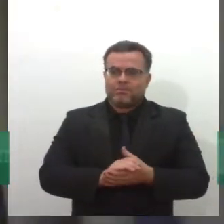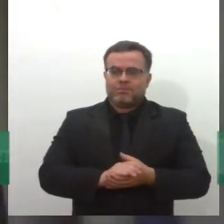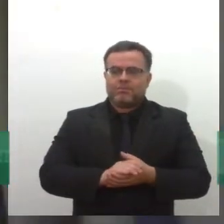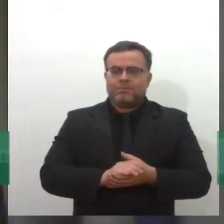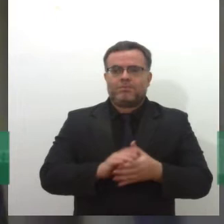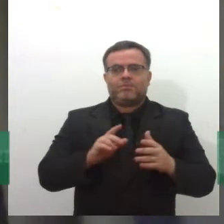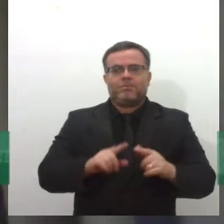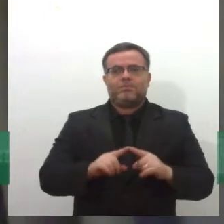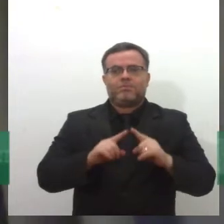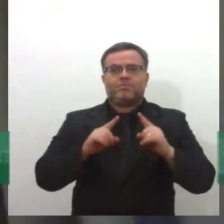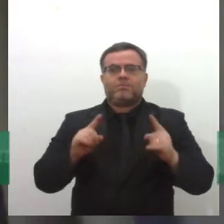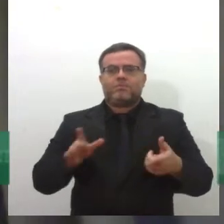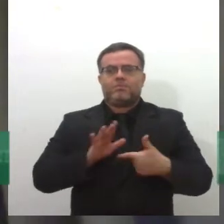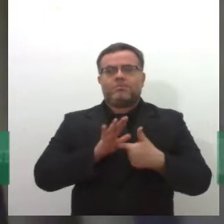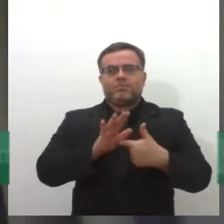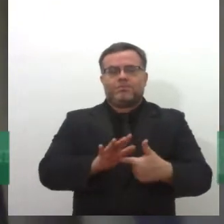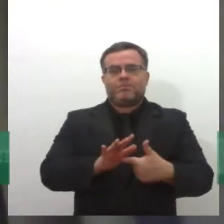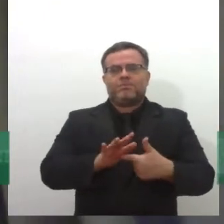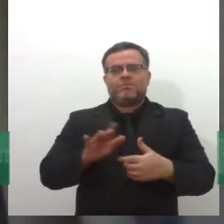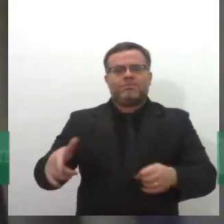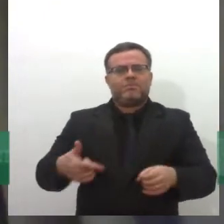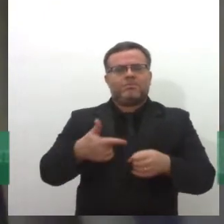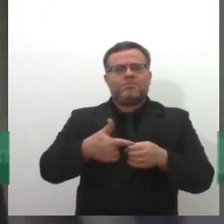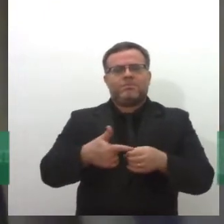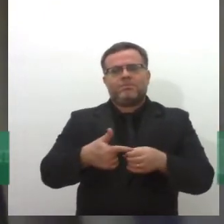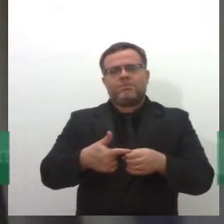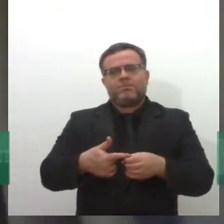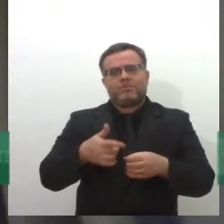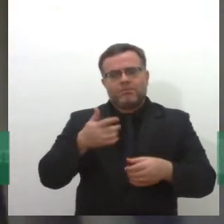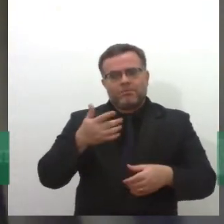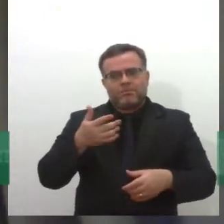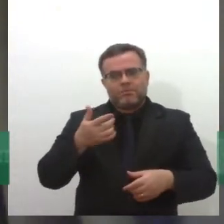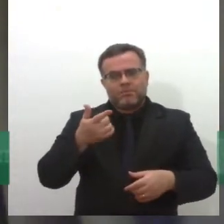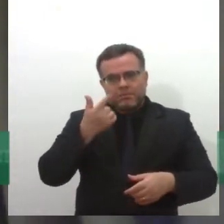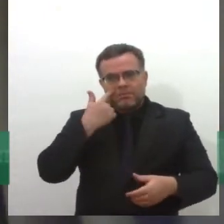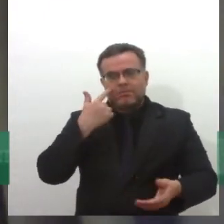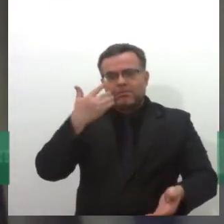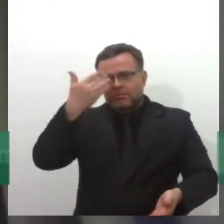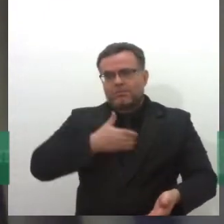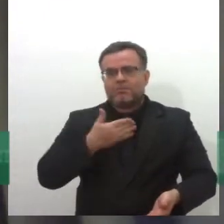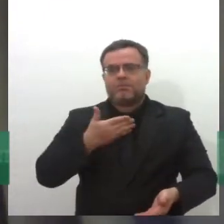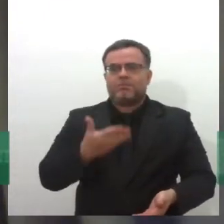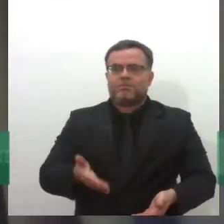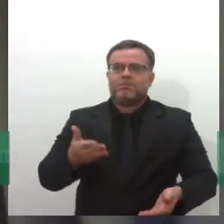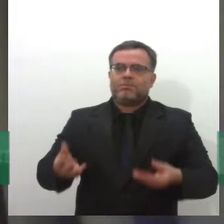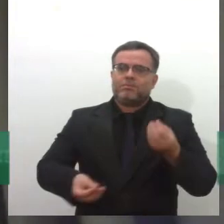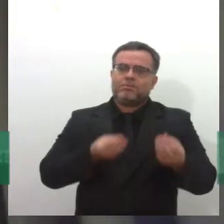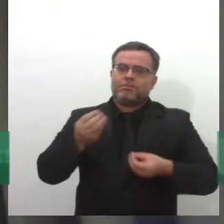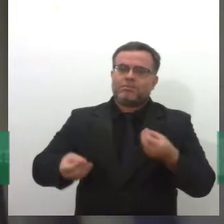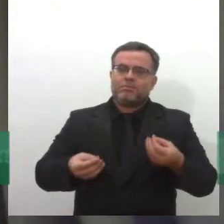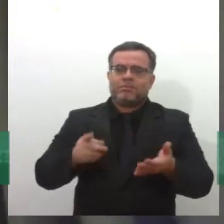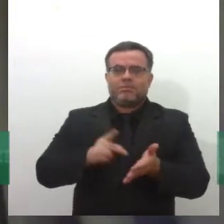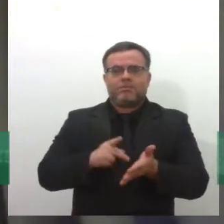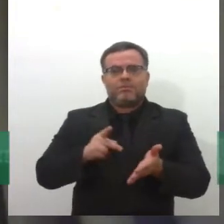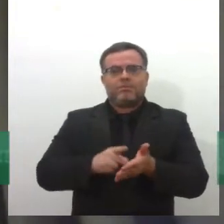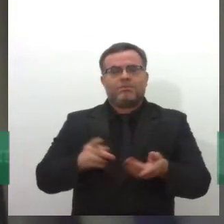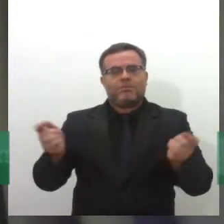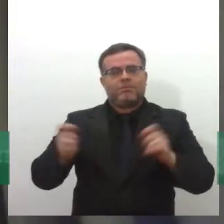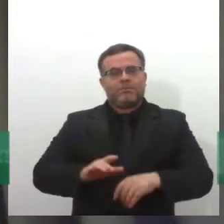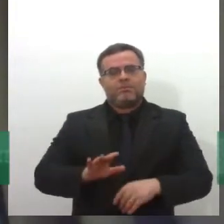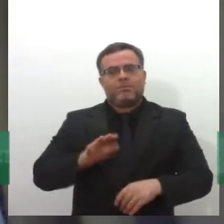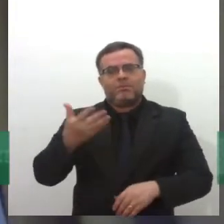a redução efetiva na bomba, a gente vai ver na prática, mas existe um consenso no mercado de que haverá sim